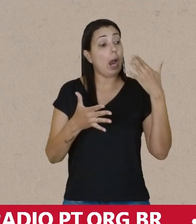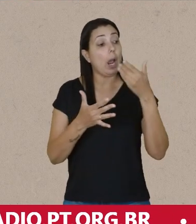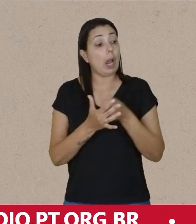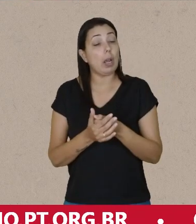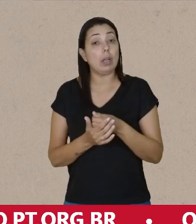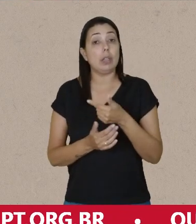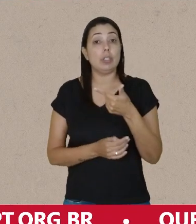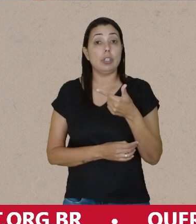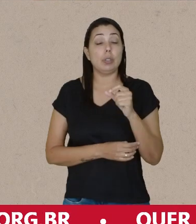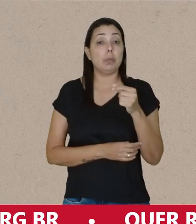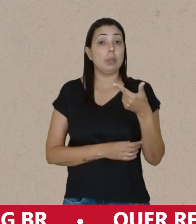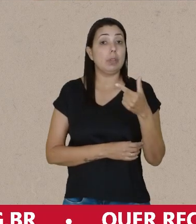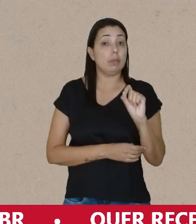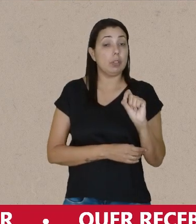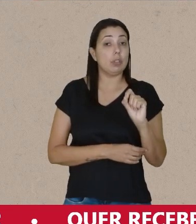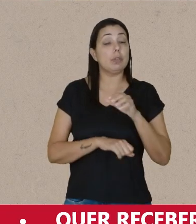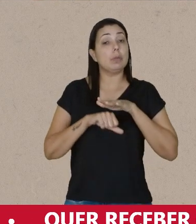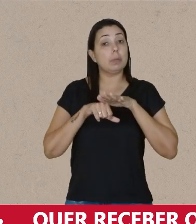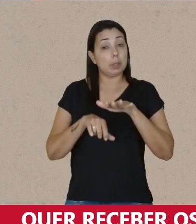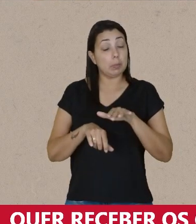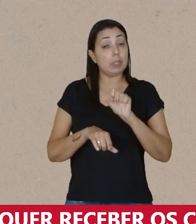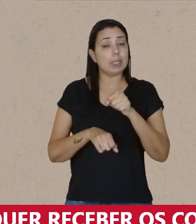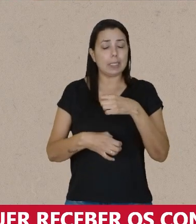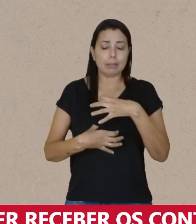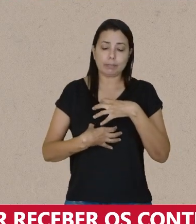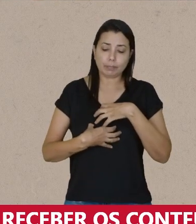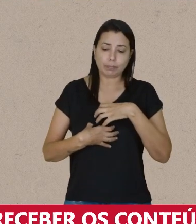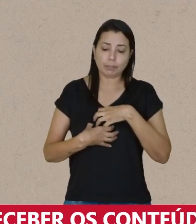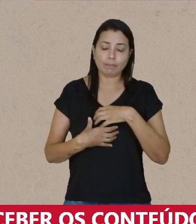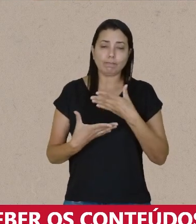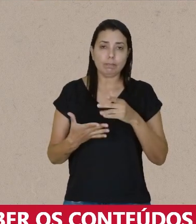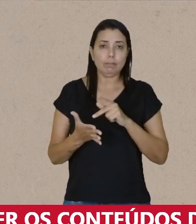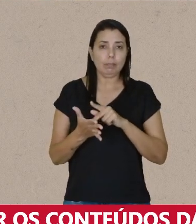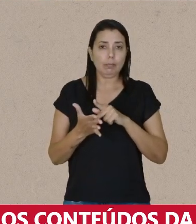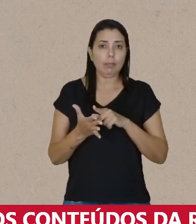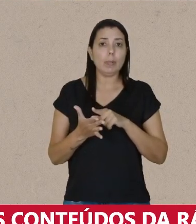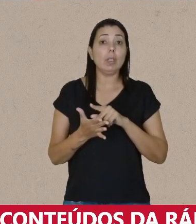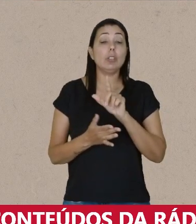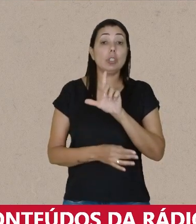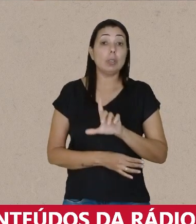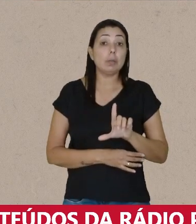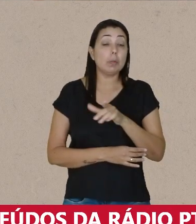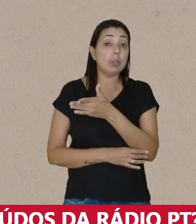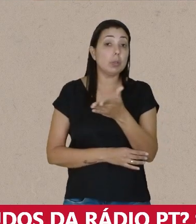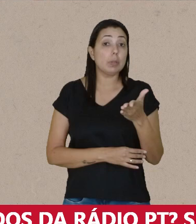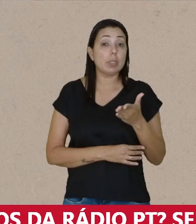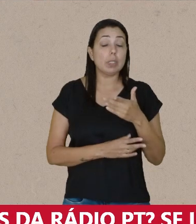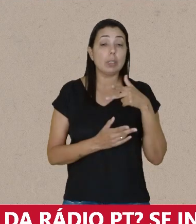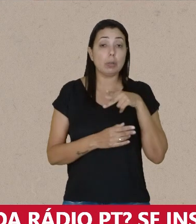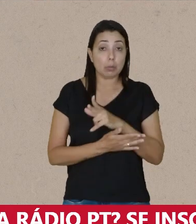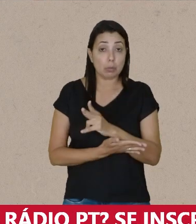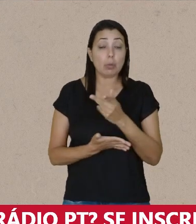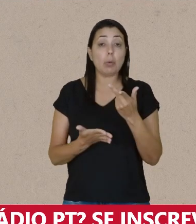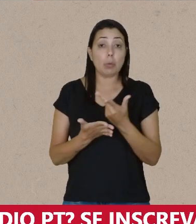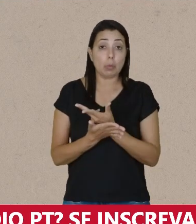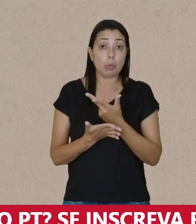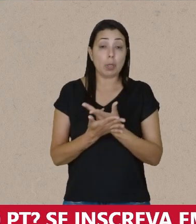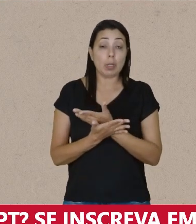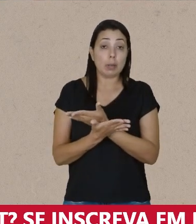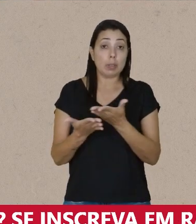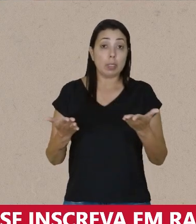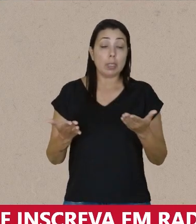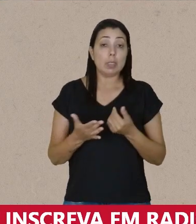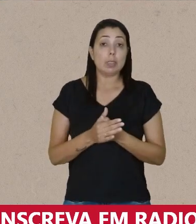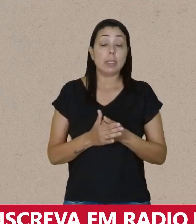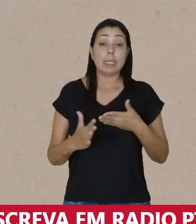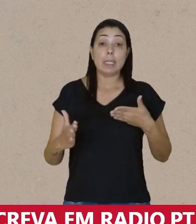desde 2020 uma pandemia e sentindo na pele, literalmente, as consequências desse teto